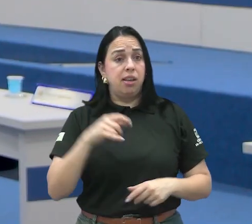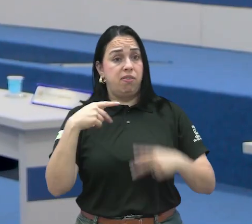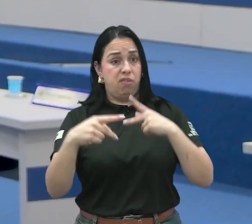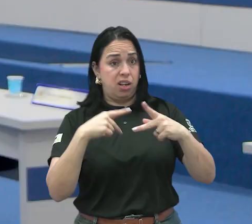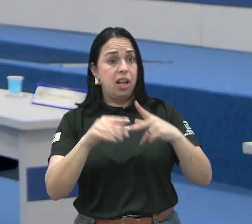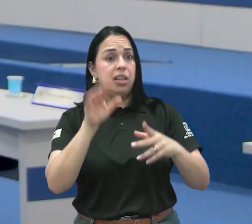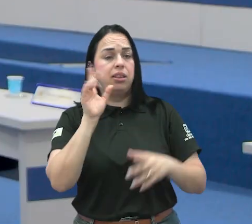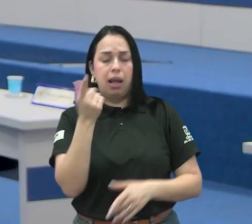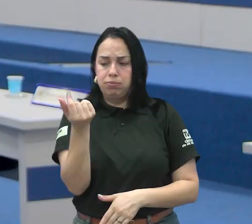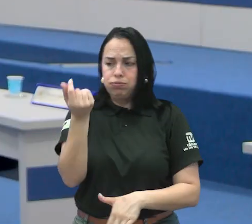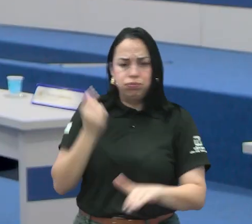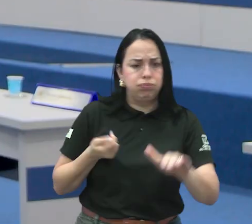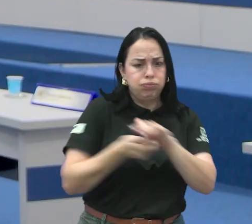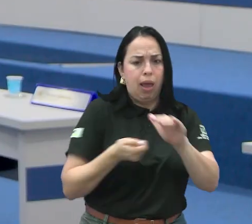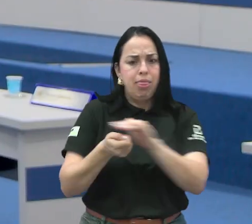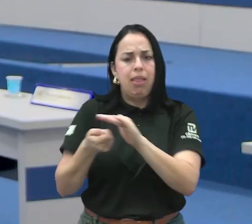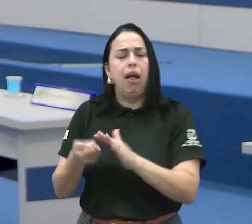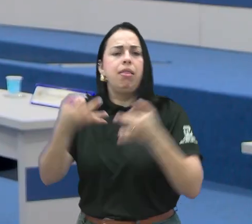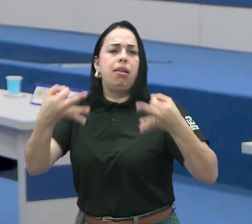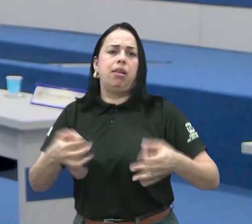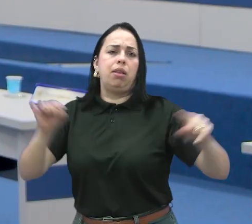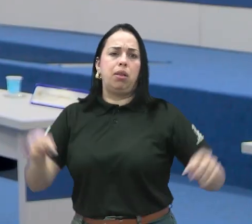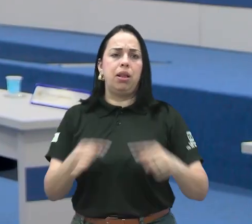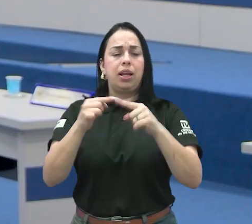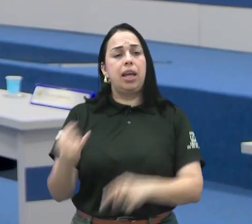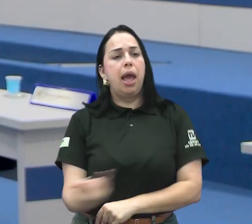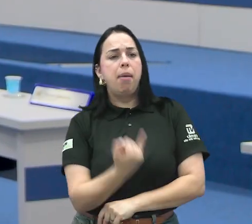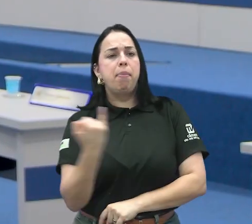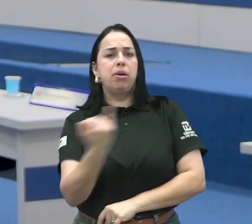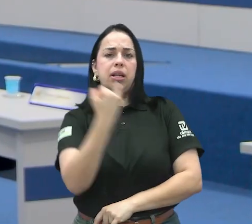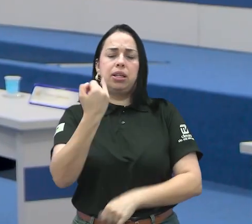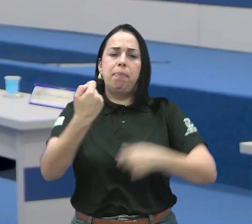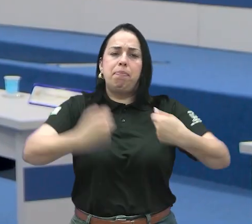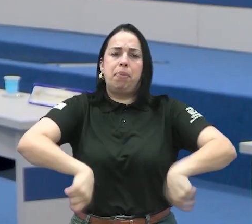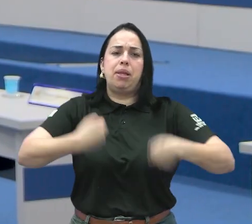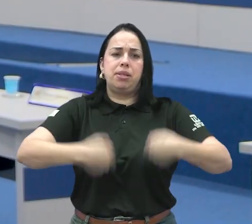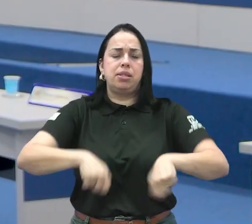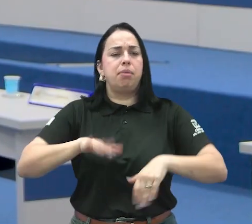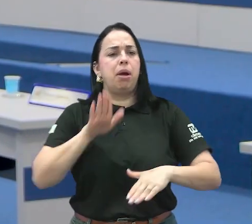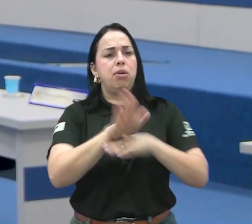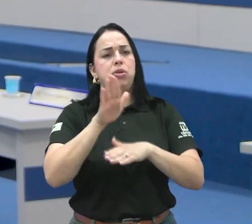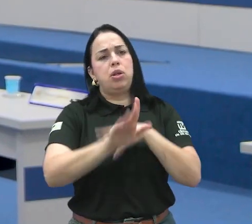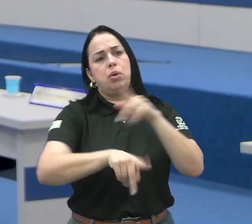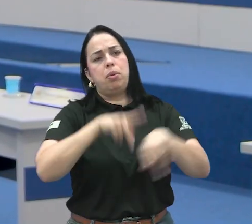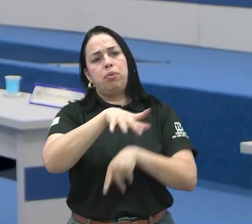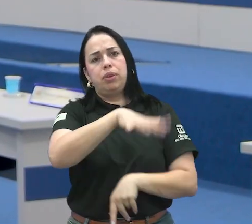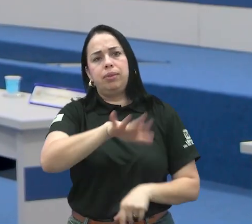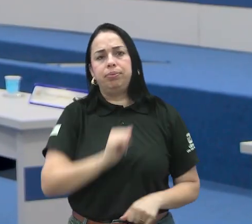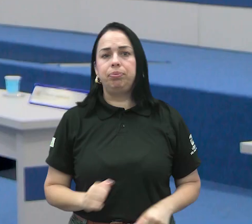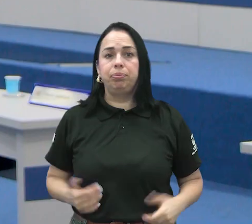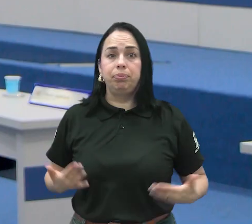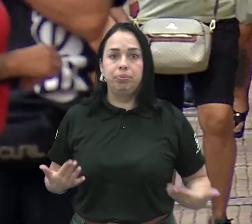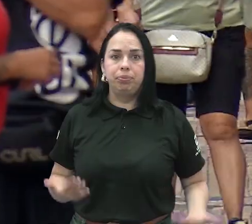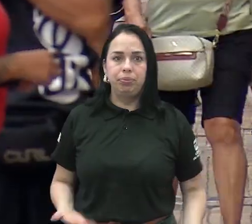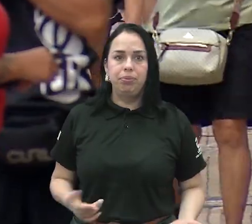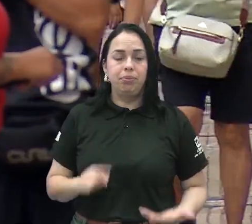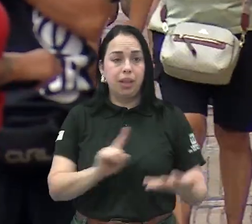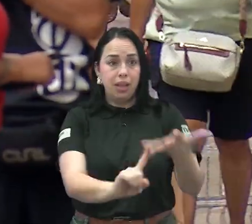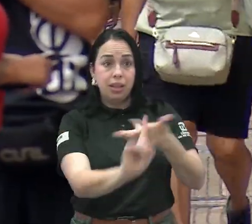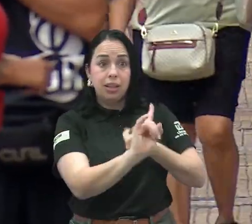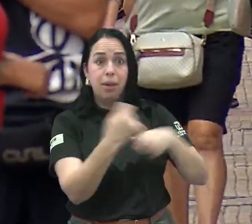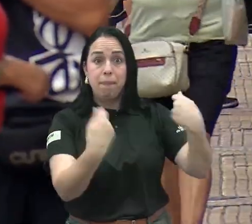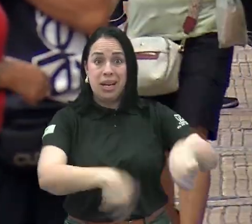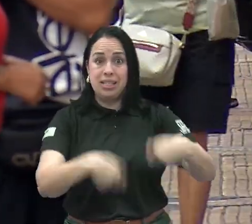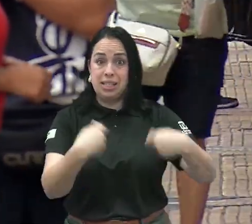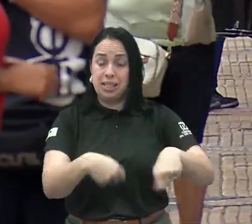está gastando dinheiro naquilo que é importante e necessário para os munícipes da nossa cidade. E